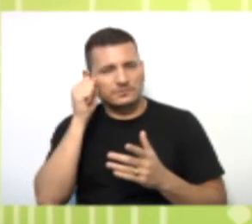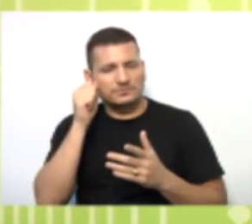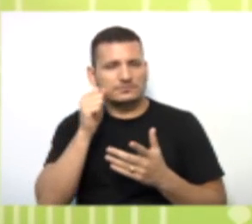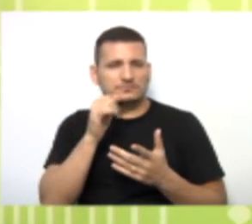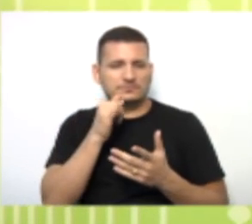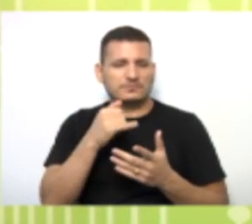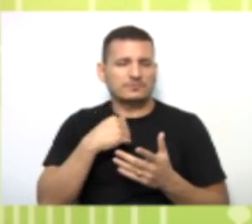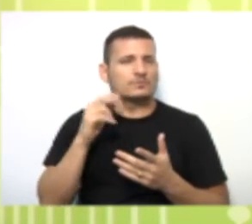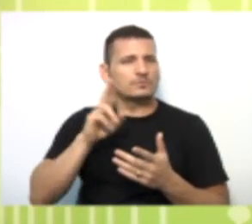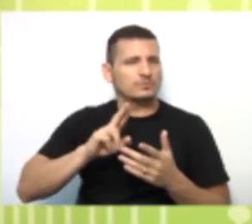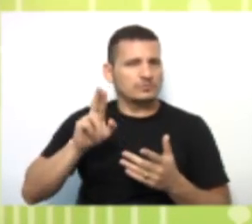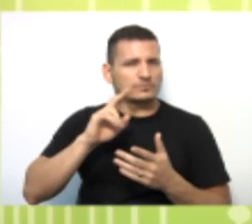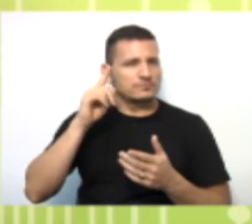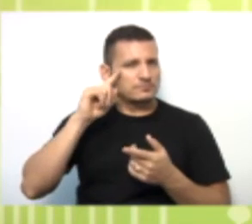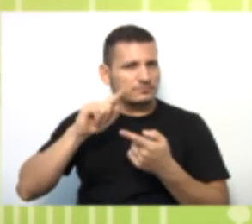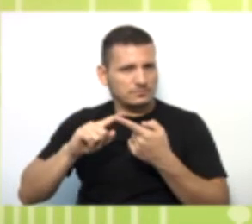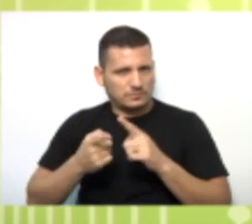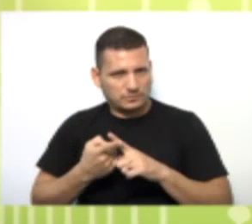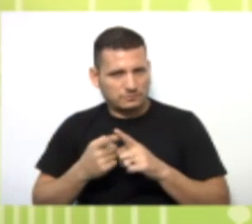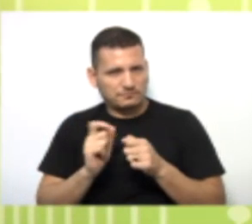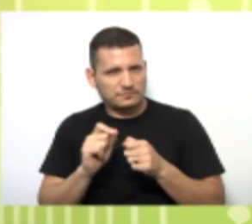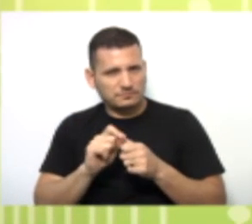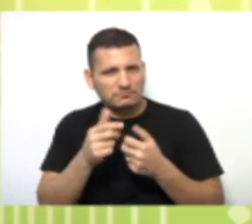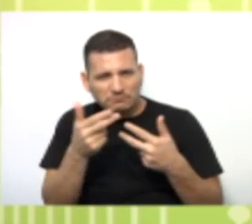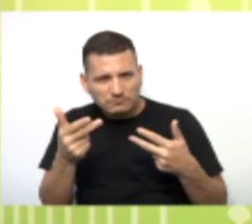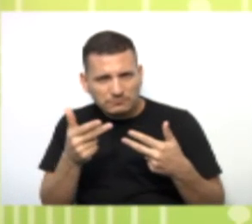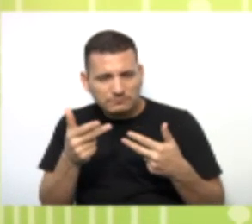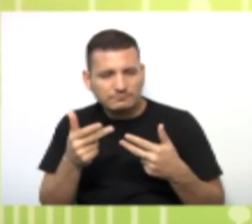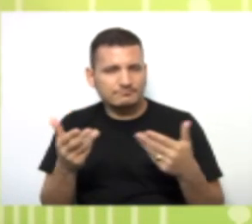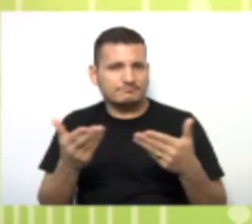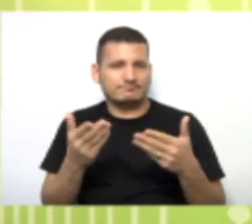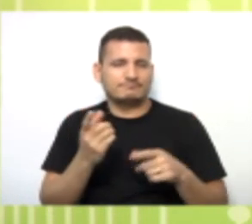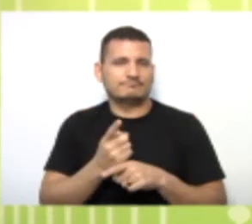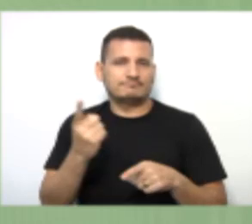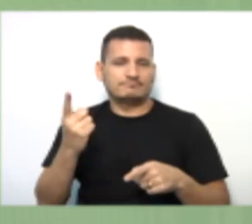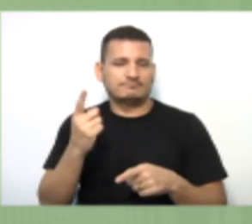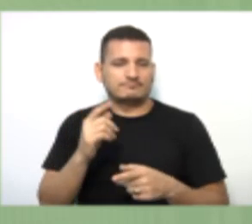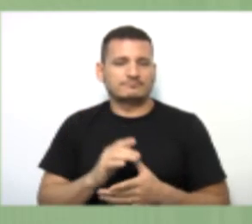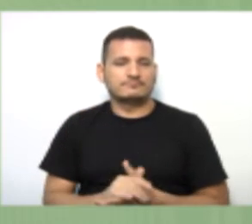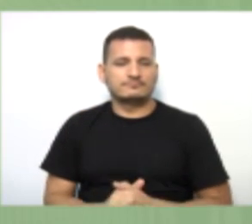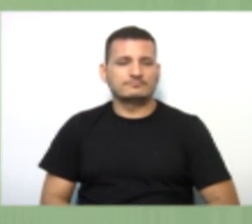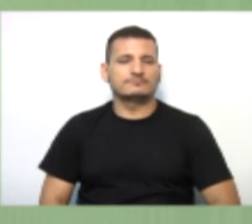eu uso o pensamento lógico para poder fazer pequenas coisas? É isso que a gente vai descobrir aqui agora. Vamos voltar aqui rapidinho.